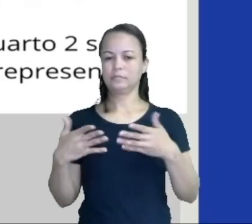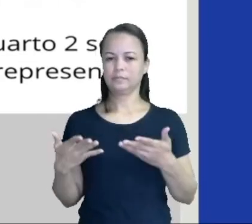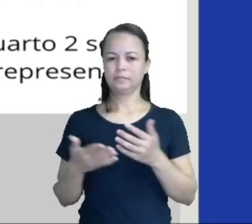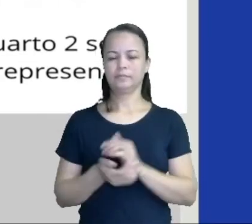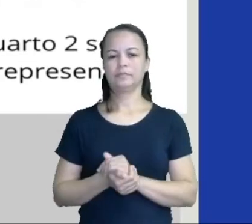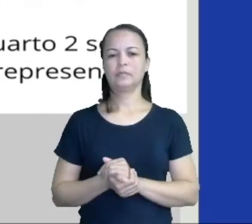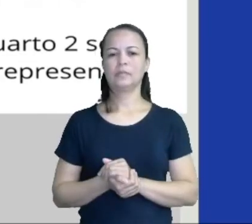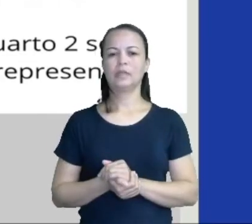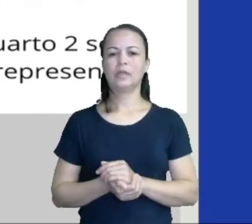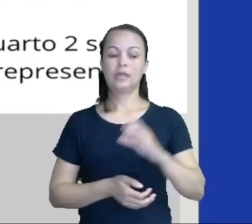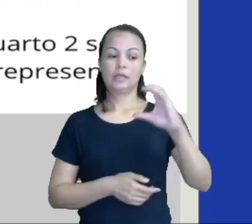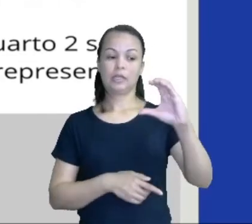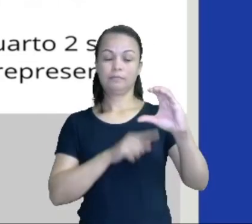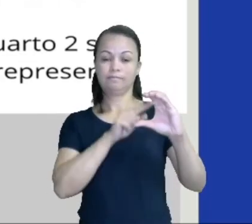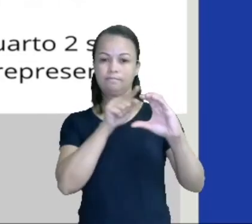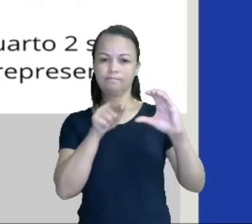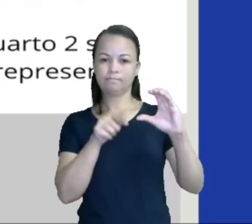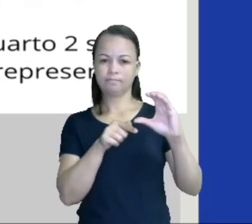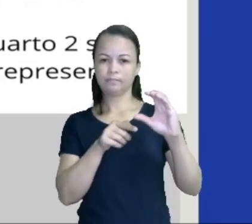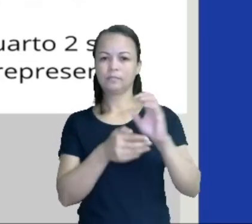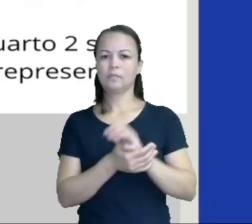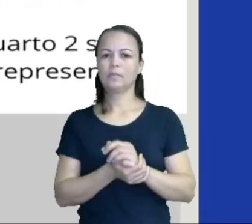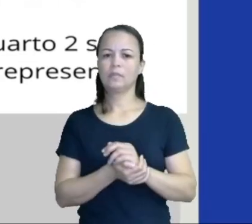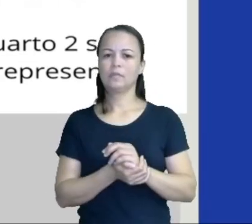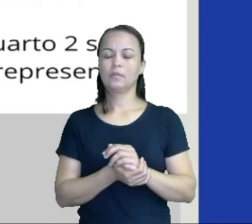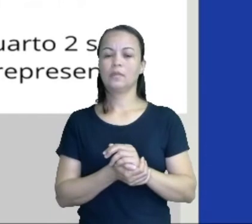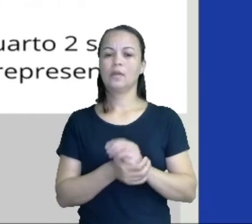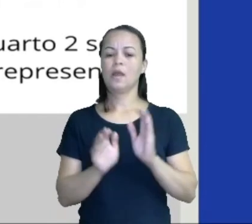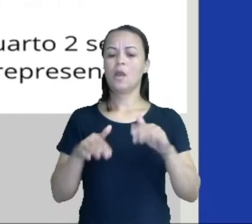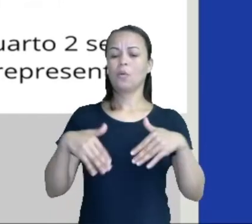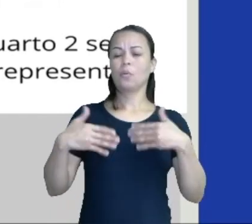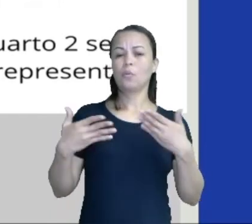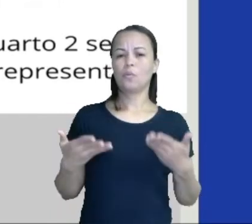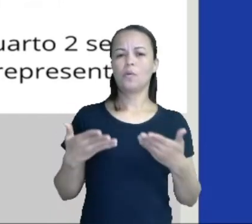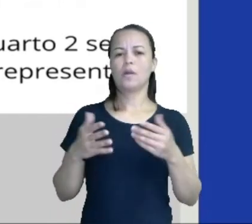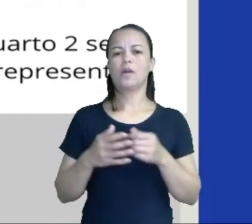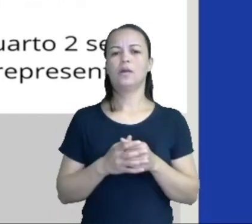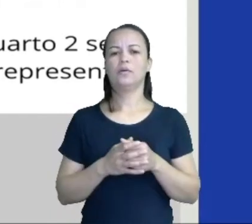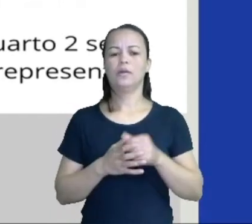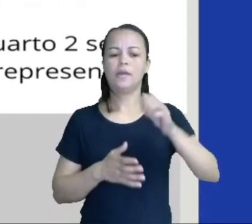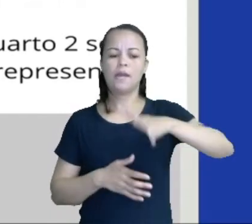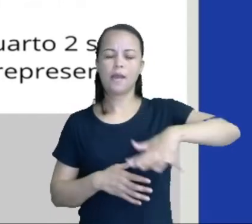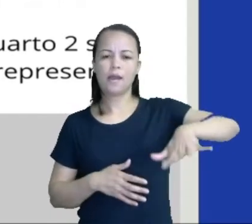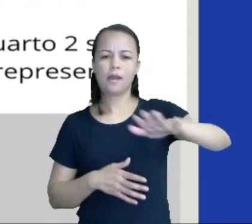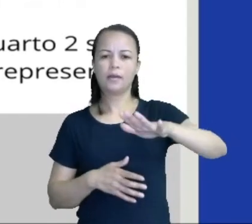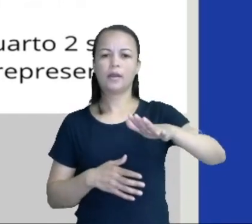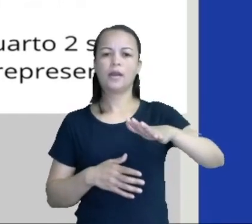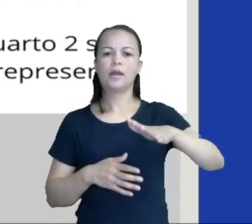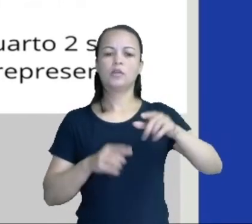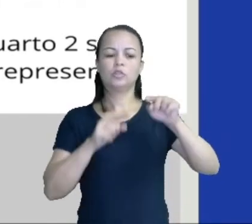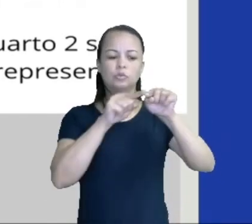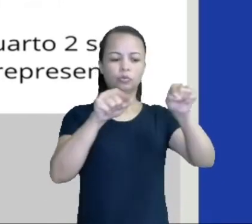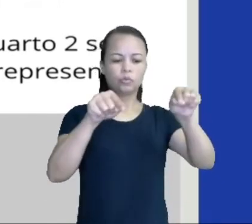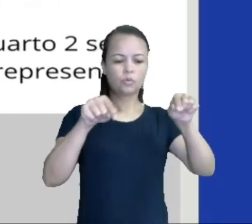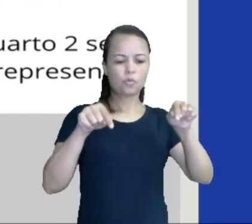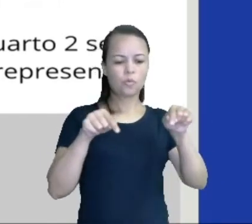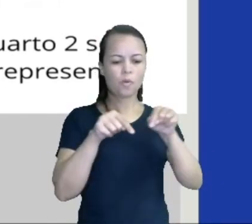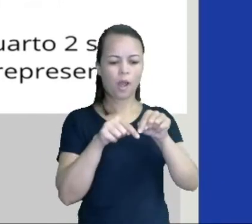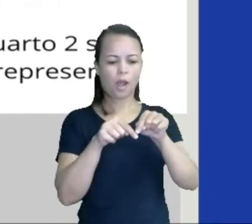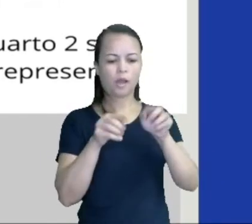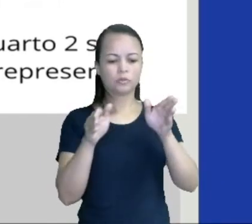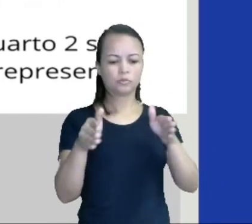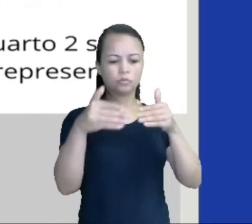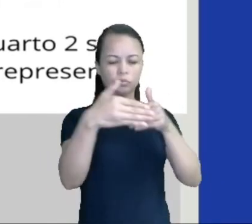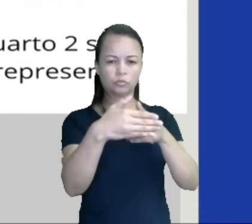E a questão C, qual é a área do quarto 2, né? Se